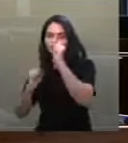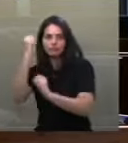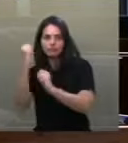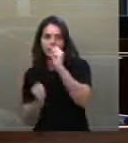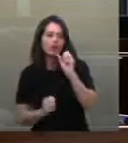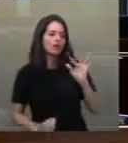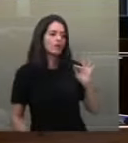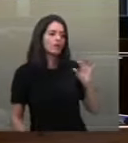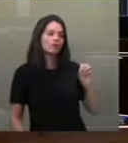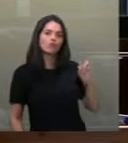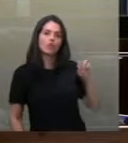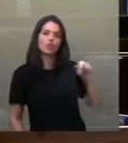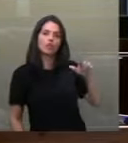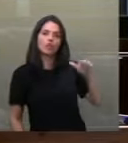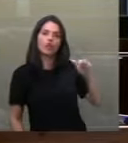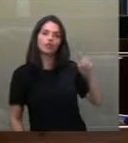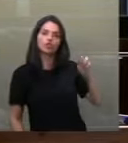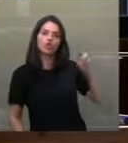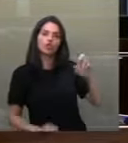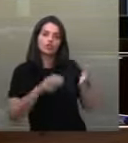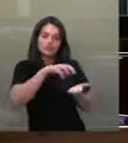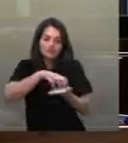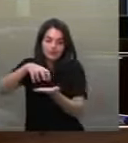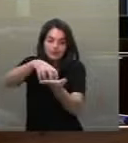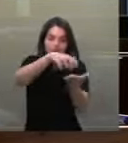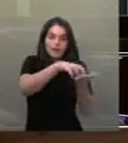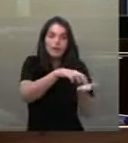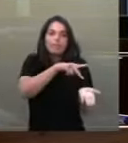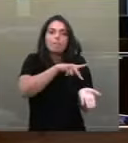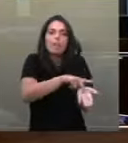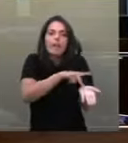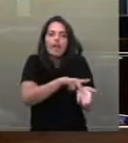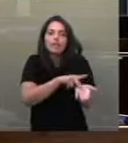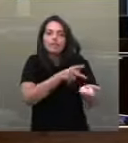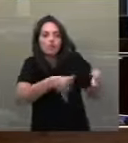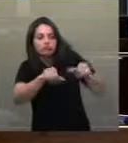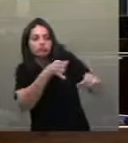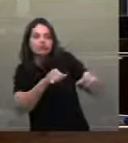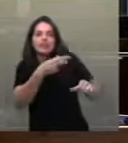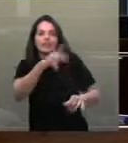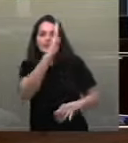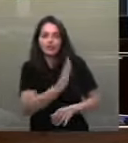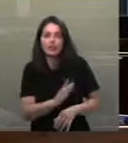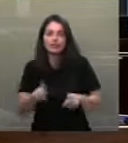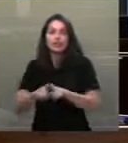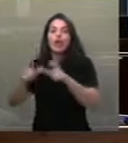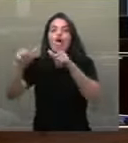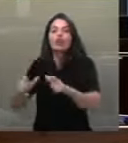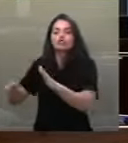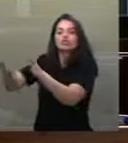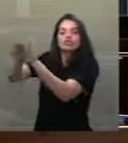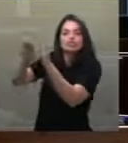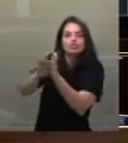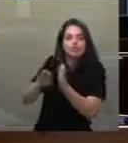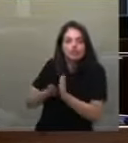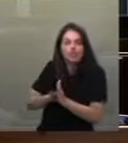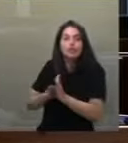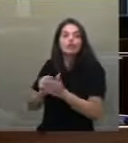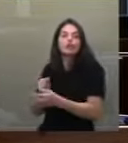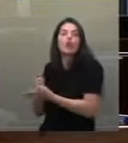formuladores, centrais petroquímicas nacionais e terminais de chegada dos combustíveis de origem